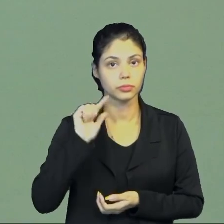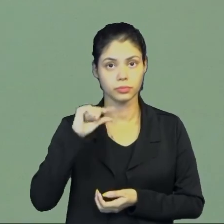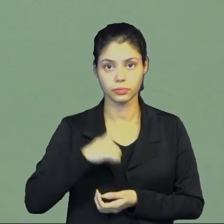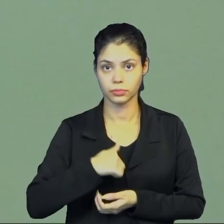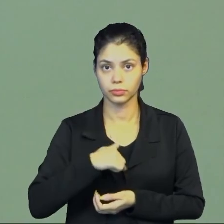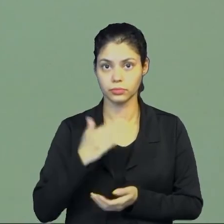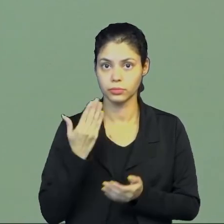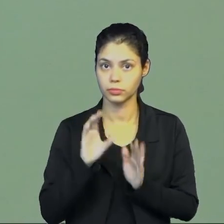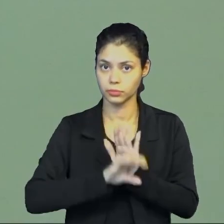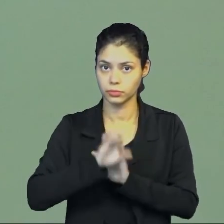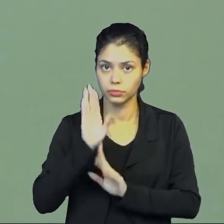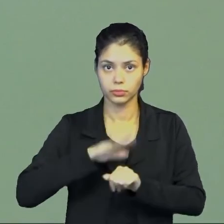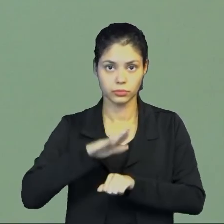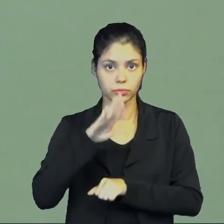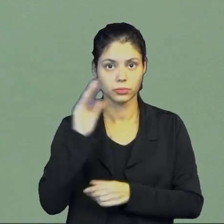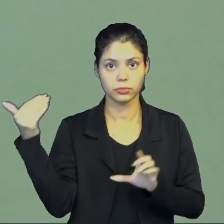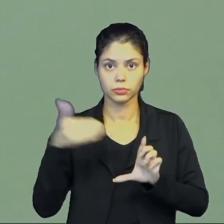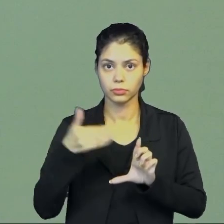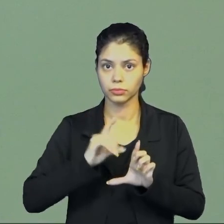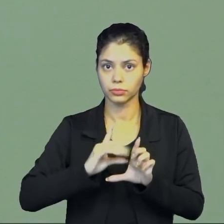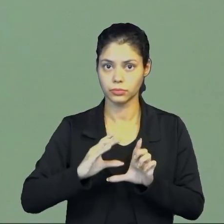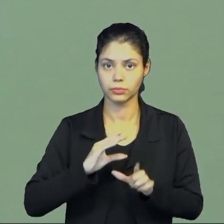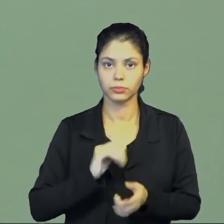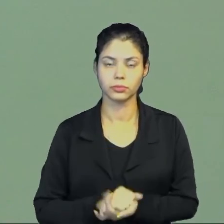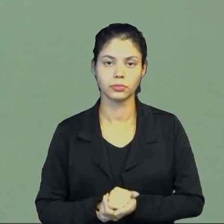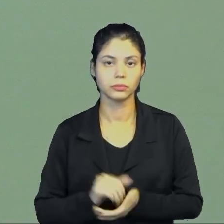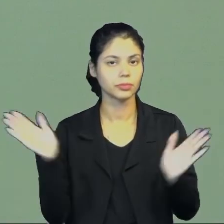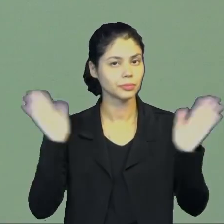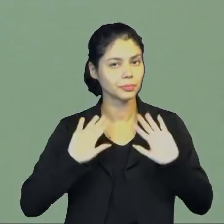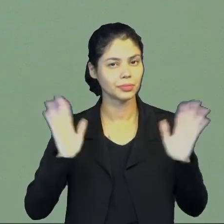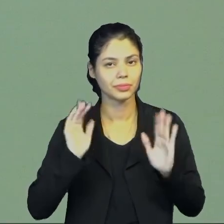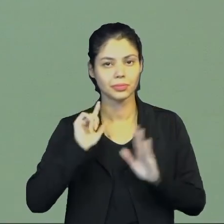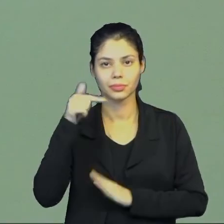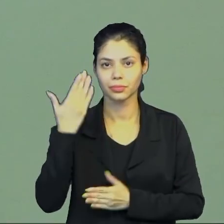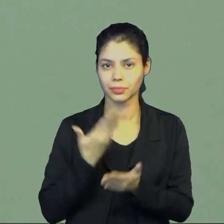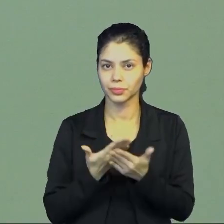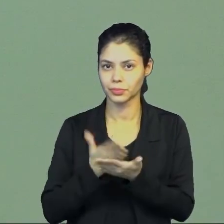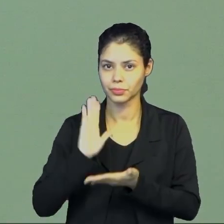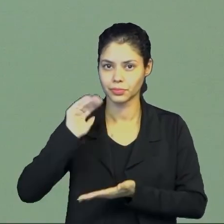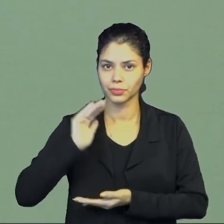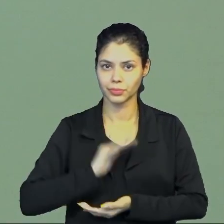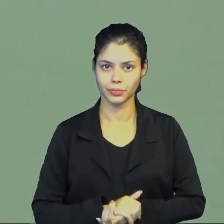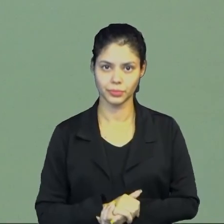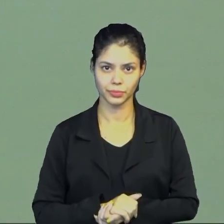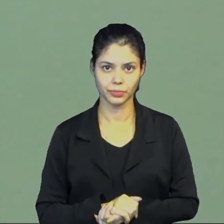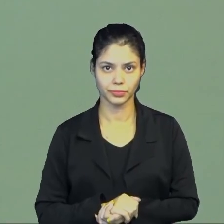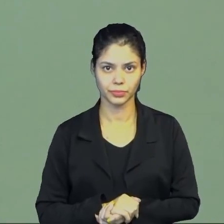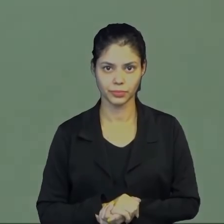acesso a esse e demais conteúdos, acesse a plataforma Eduque. Até a próxima aula. Tchau, tchau.